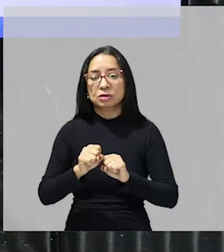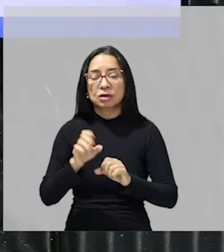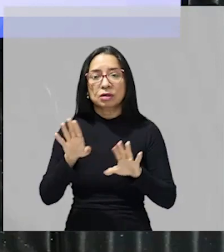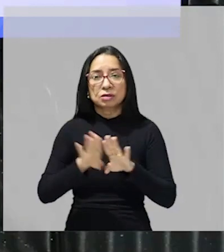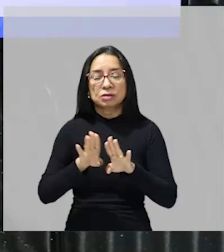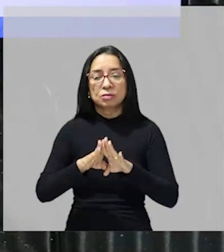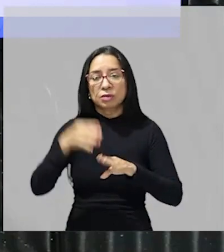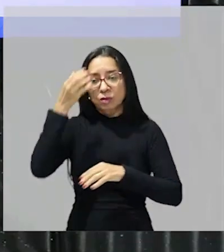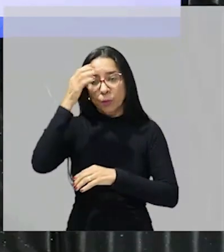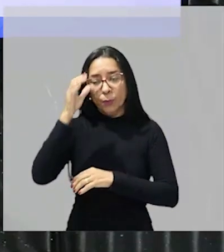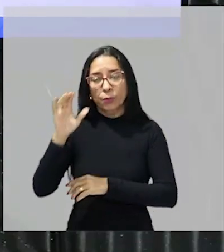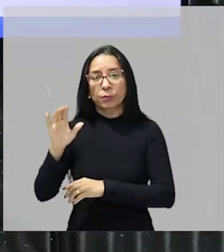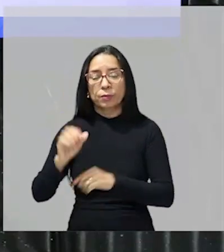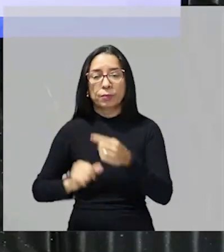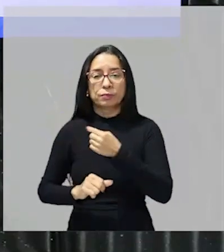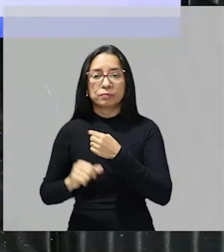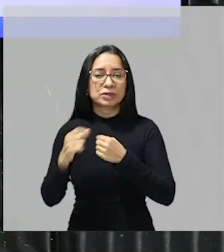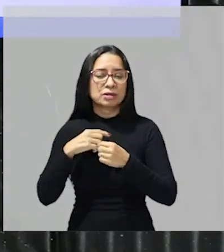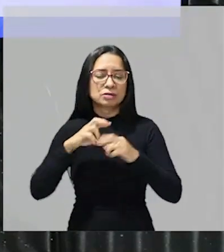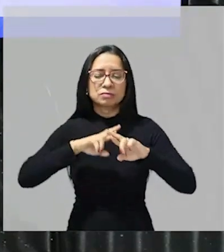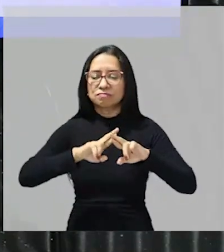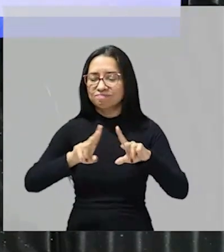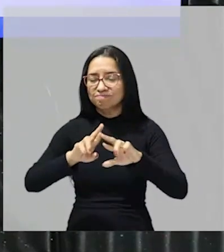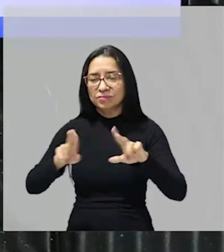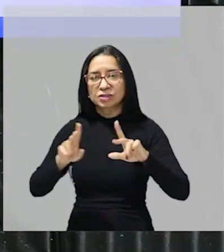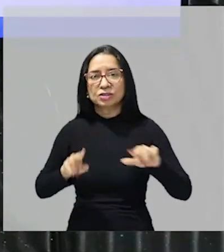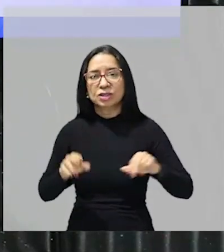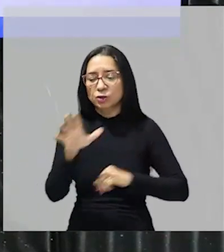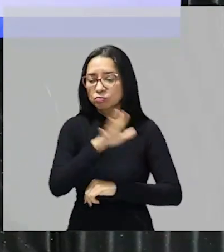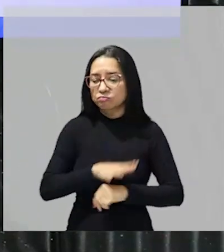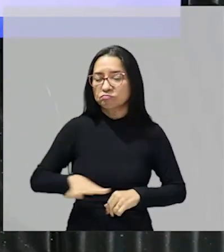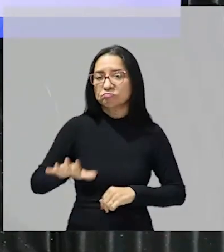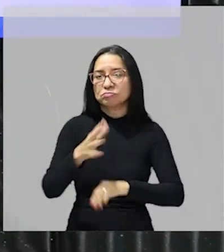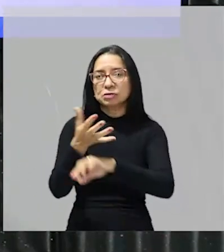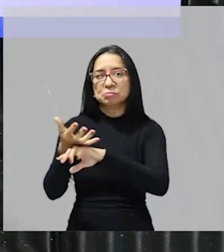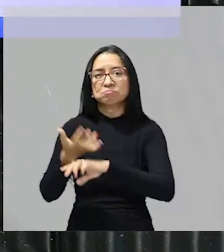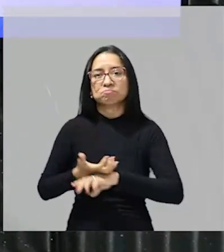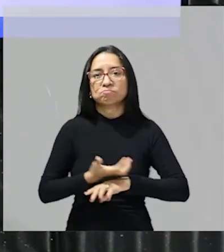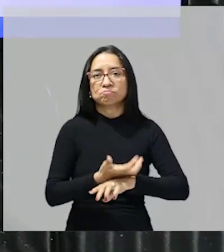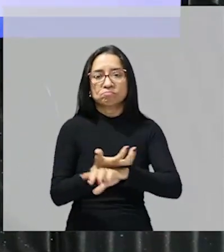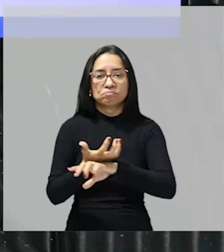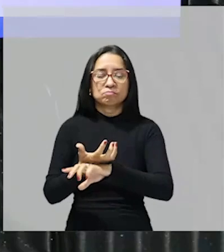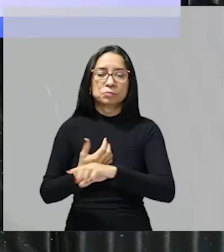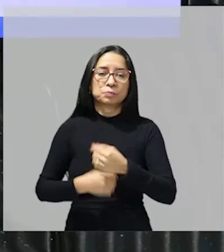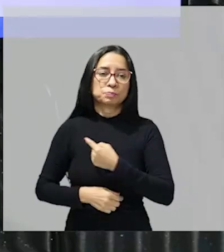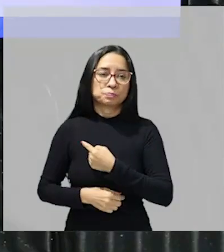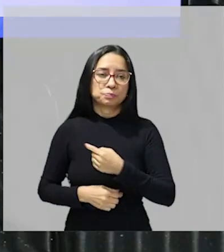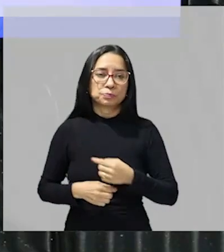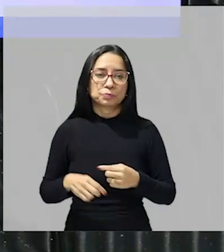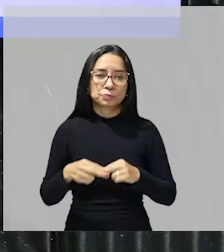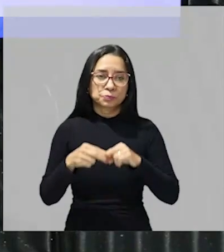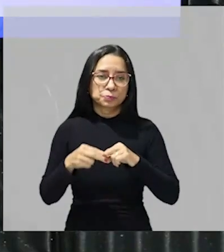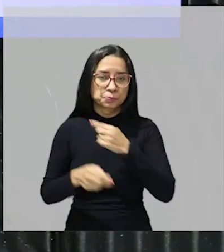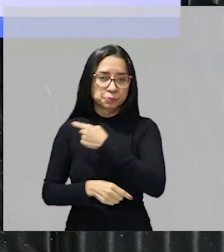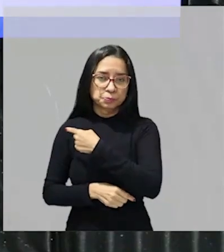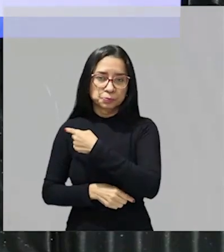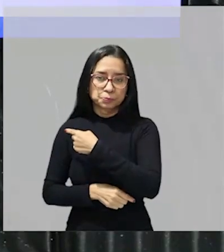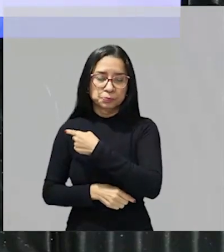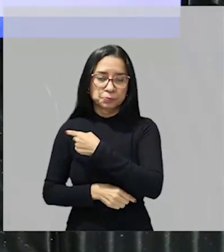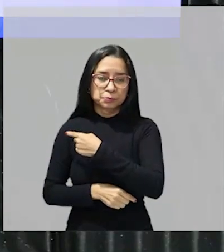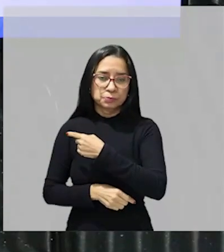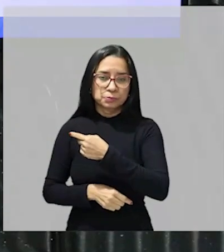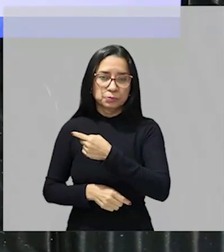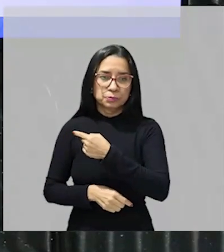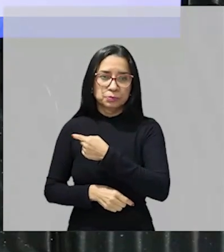Tem diversidade em todas as áreas, né? E na língua não seria diferente. Por isso, la